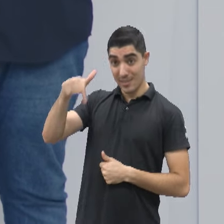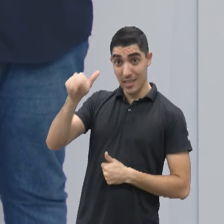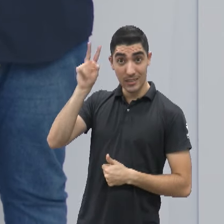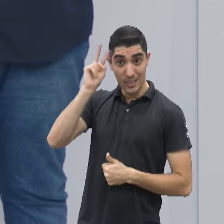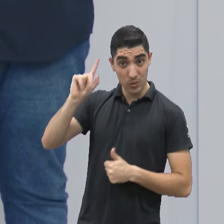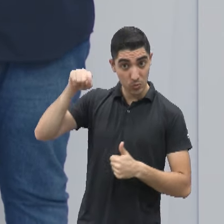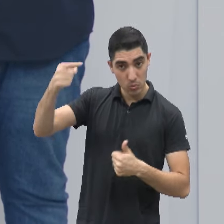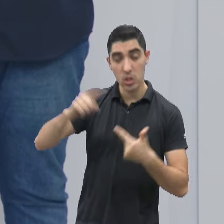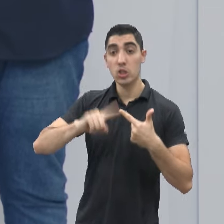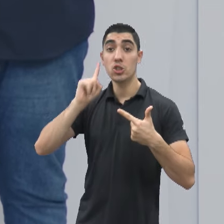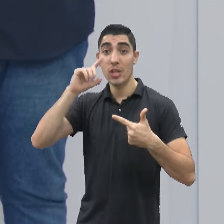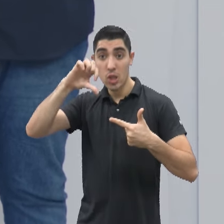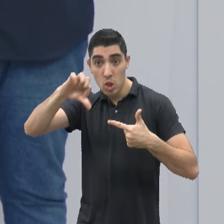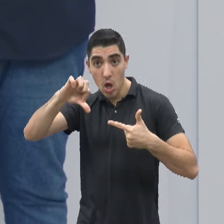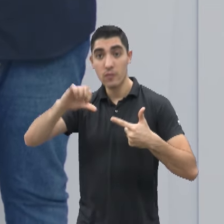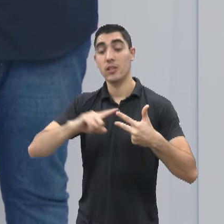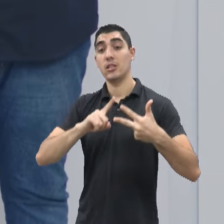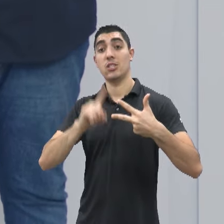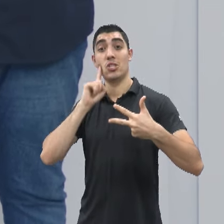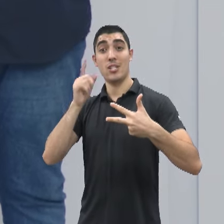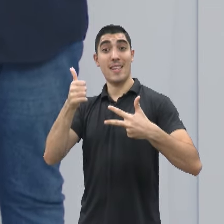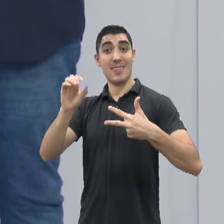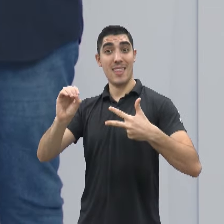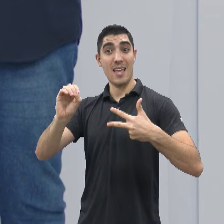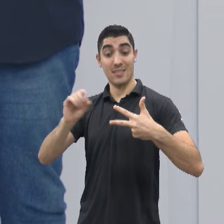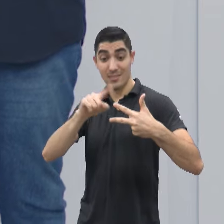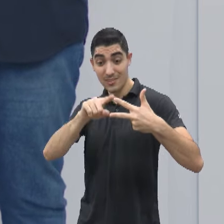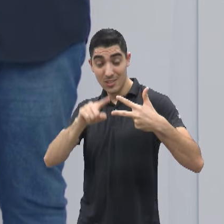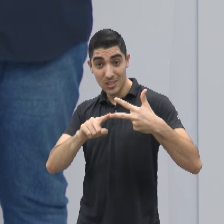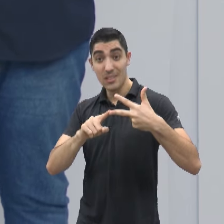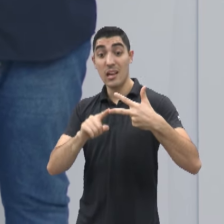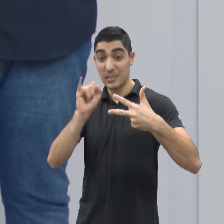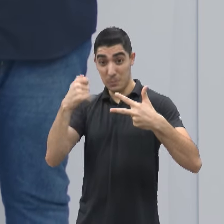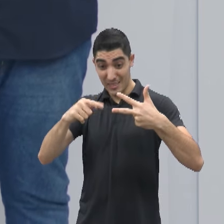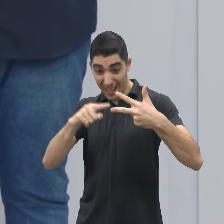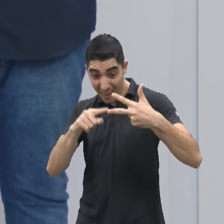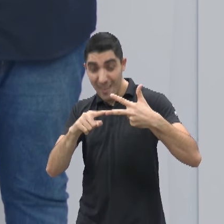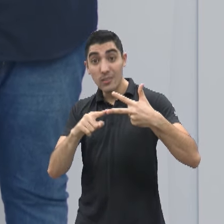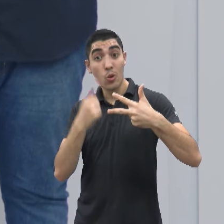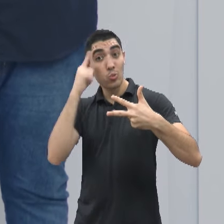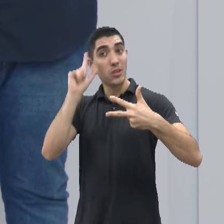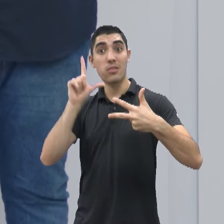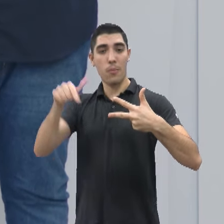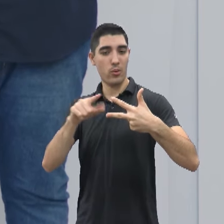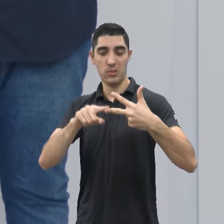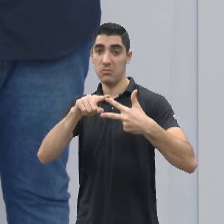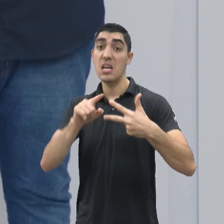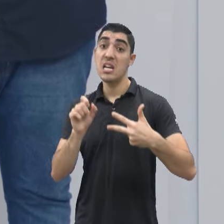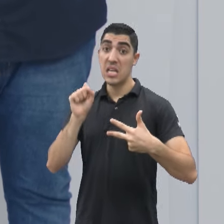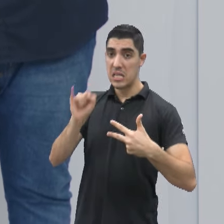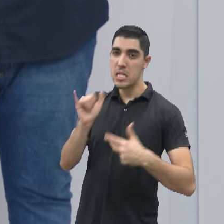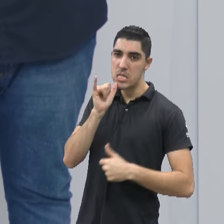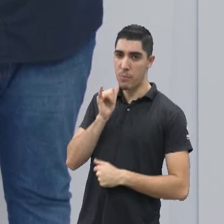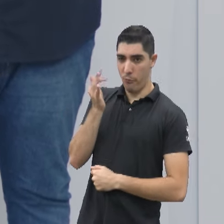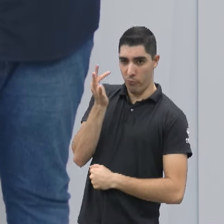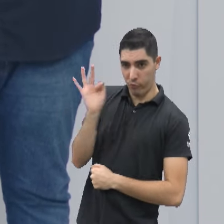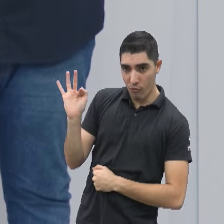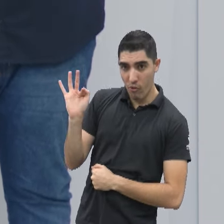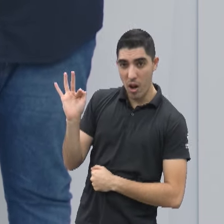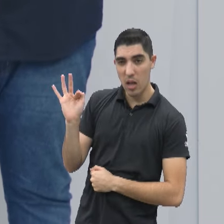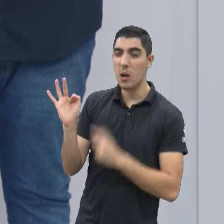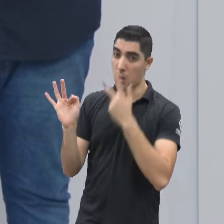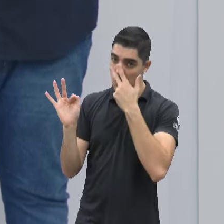dia 9 e dia 10, vai ser casadinho se precisar do terceiro jogo. Como o Regis disse, se for a equipe de Franca, a tendência é que seja,